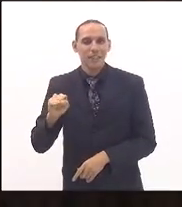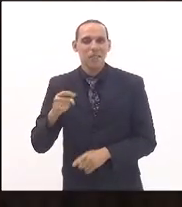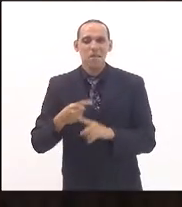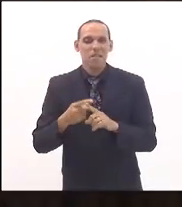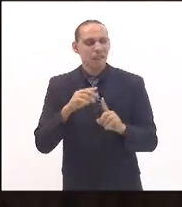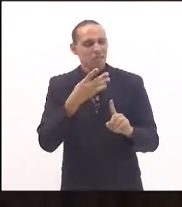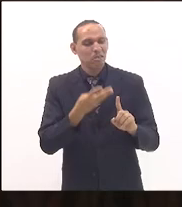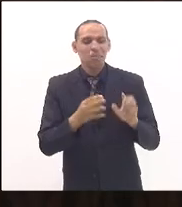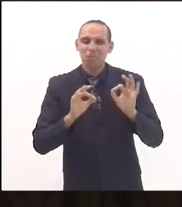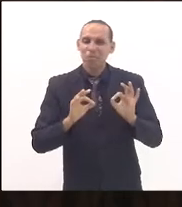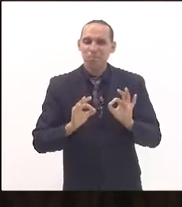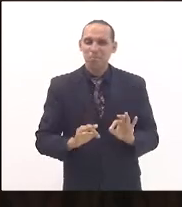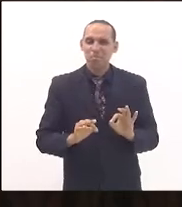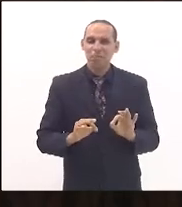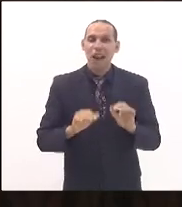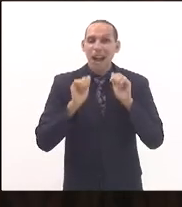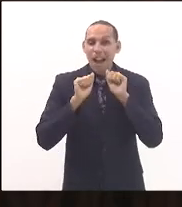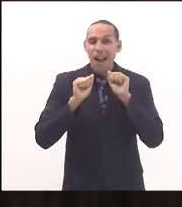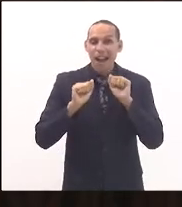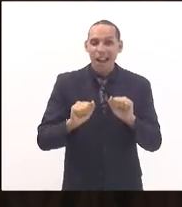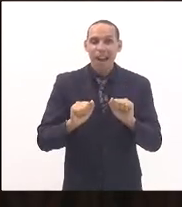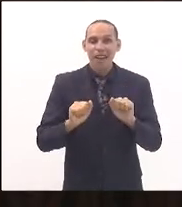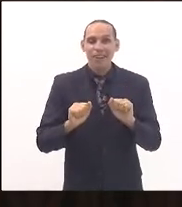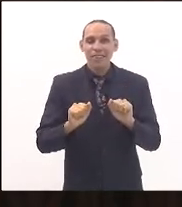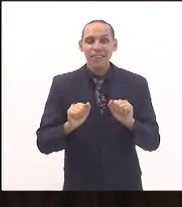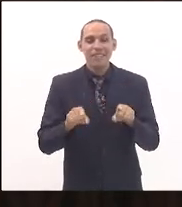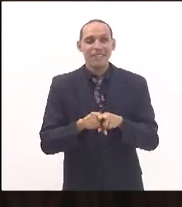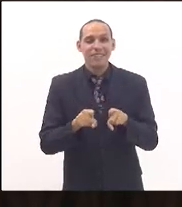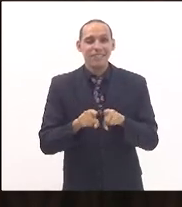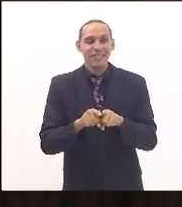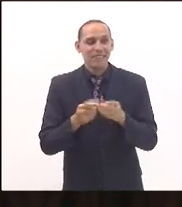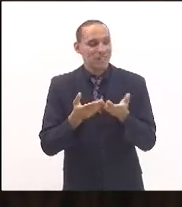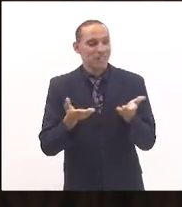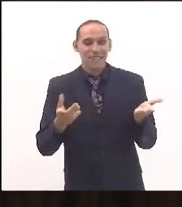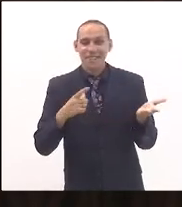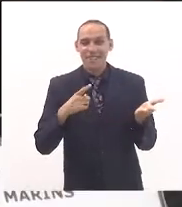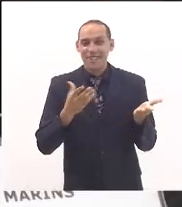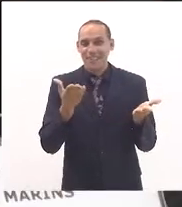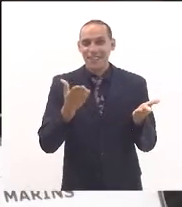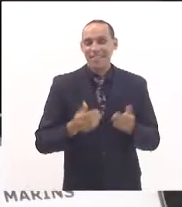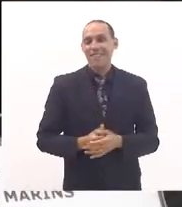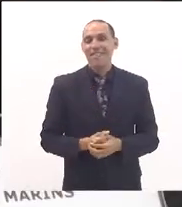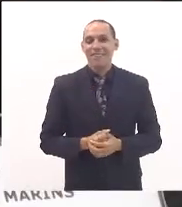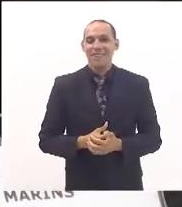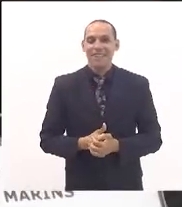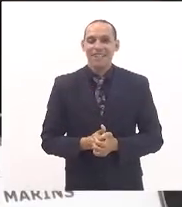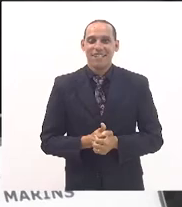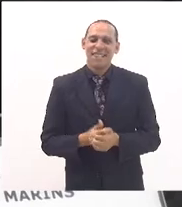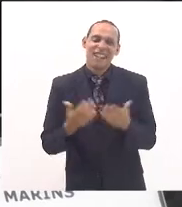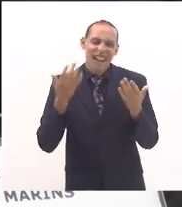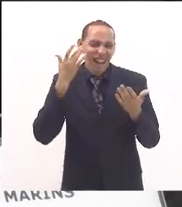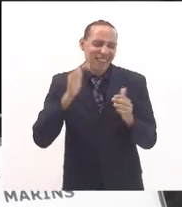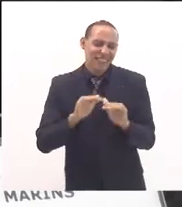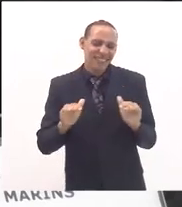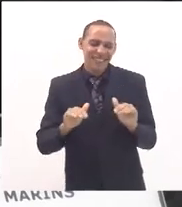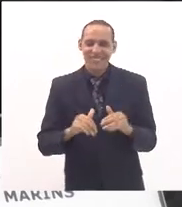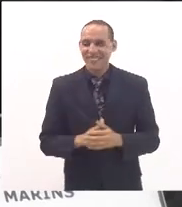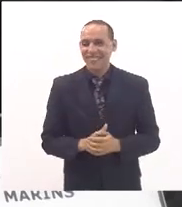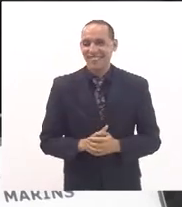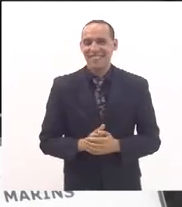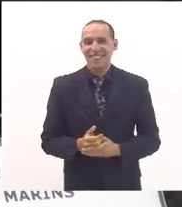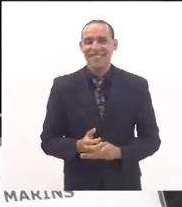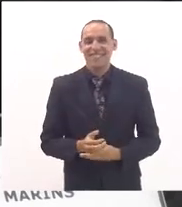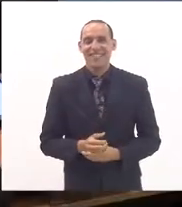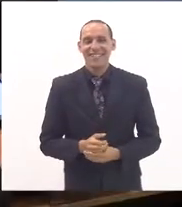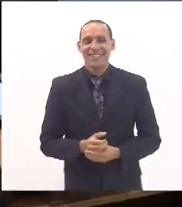assessoria que o senhor Alegremente tem e acho que é isso